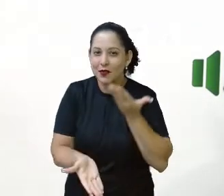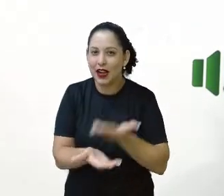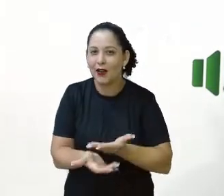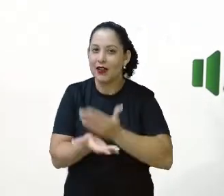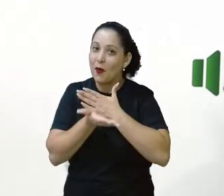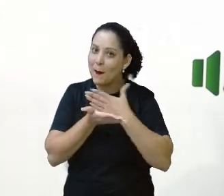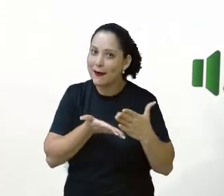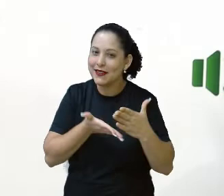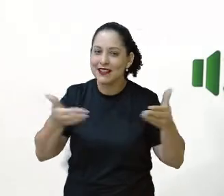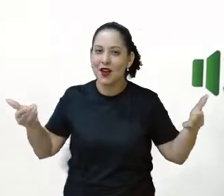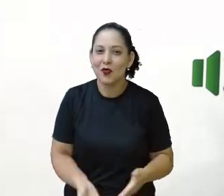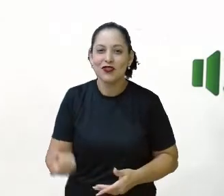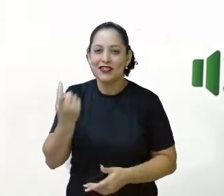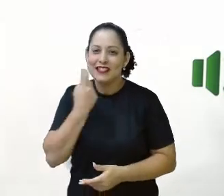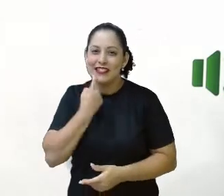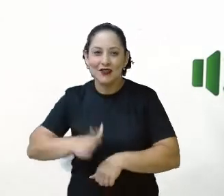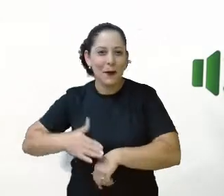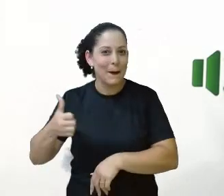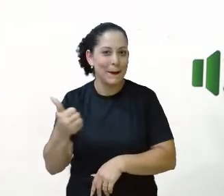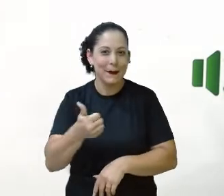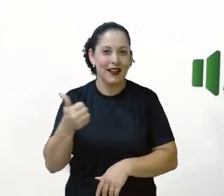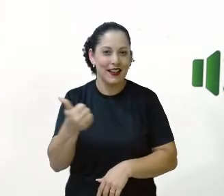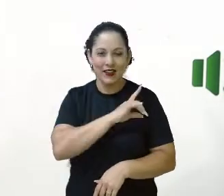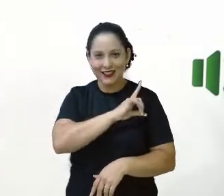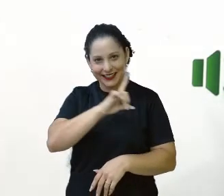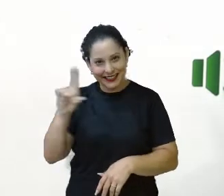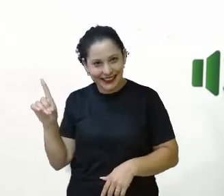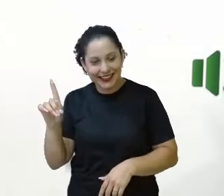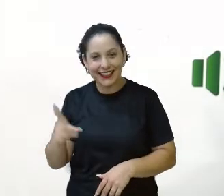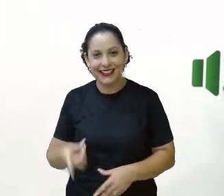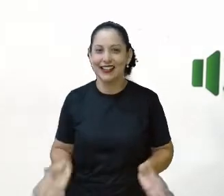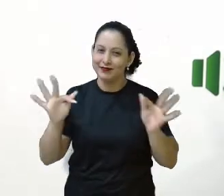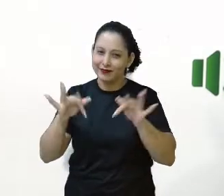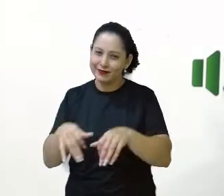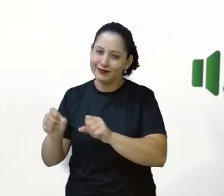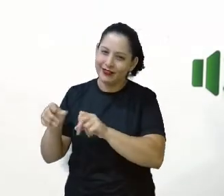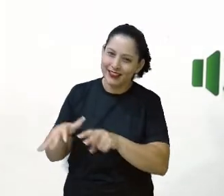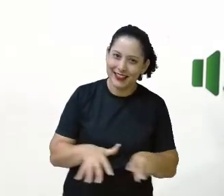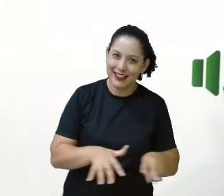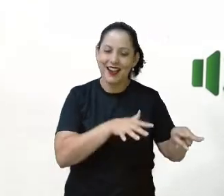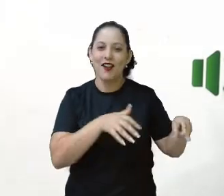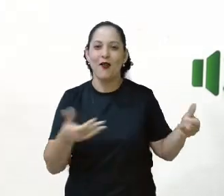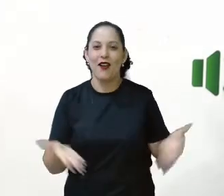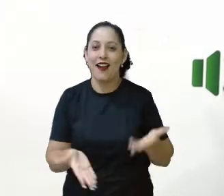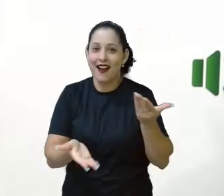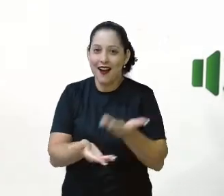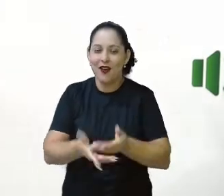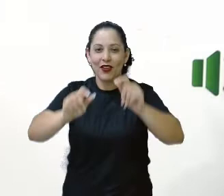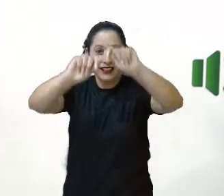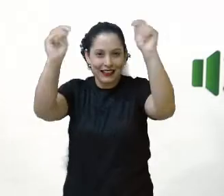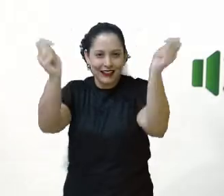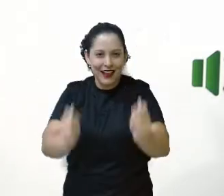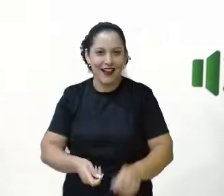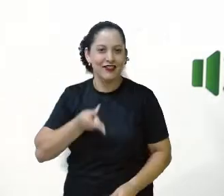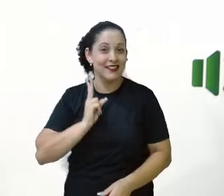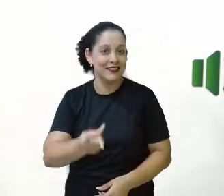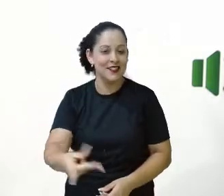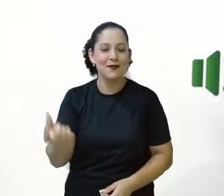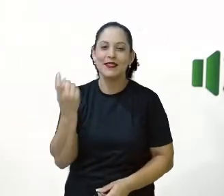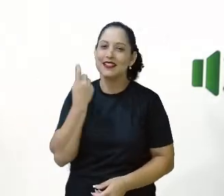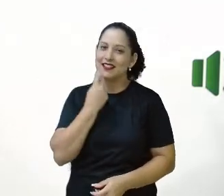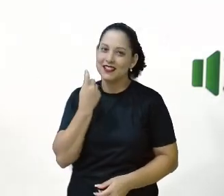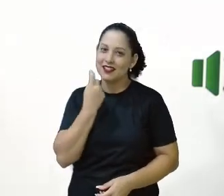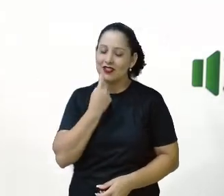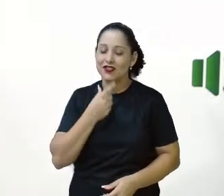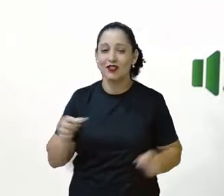é sexta-feira, é o melhor dia da semana, o fim de semana chegando e a aula de arte, sempre nas sextas. Então